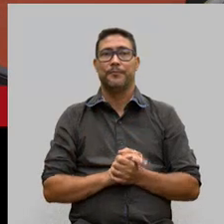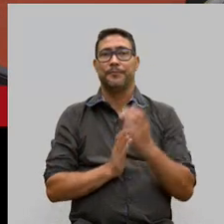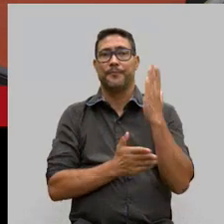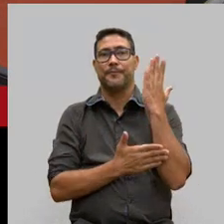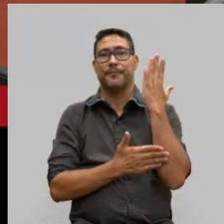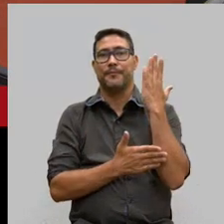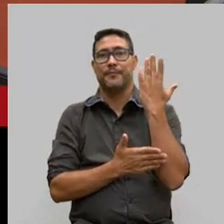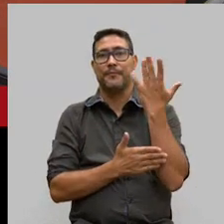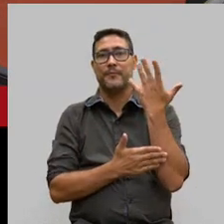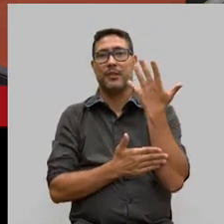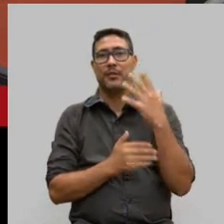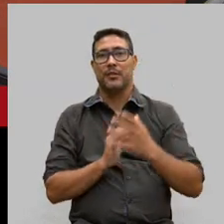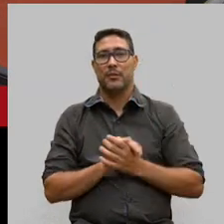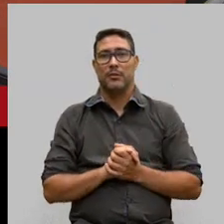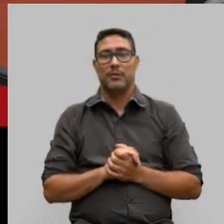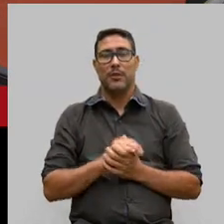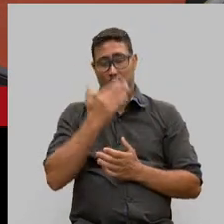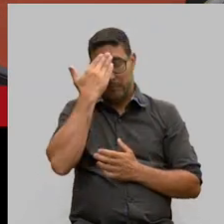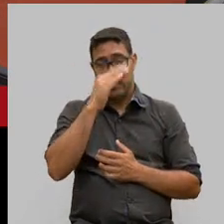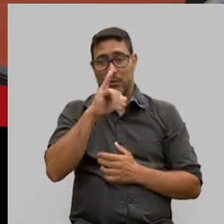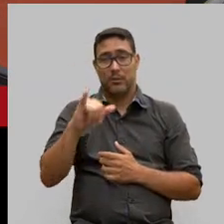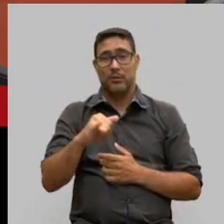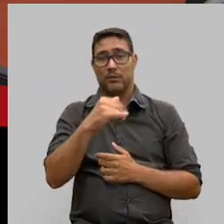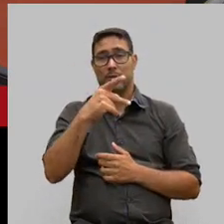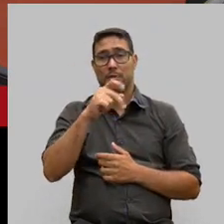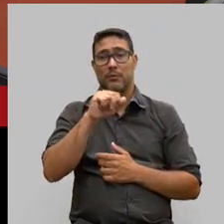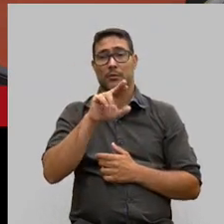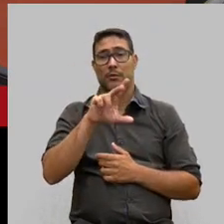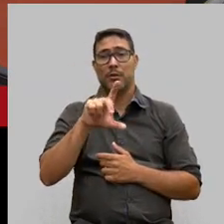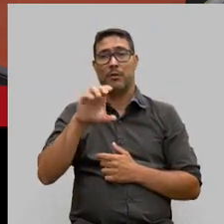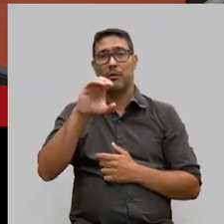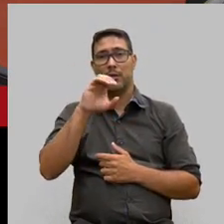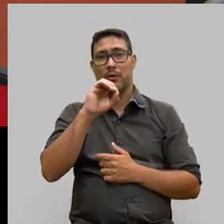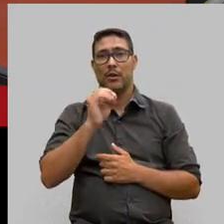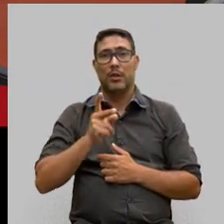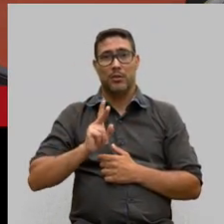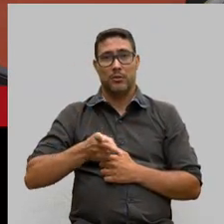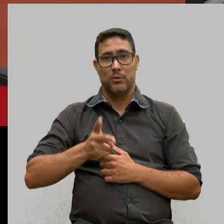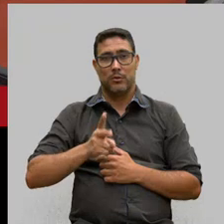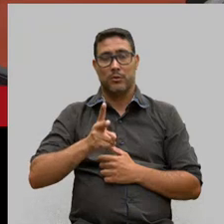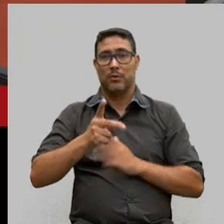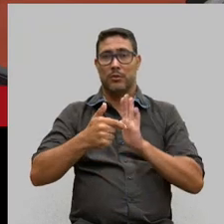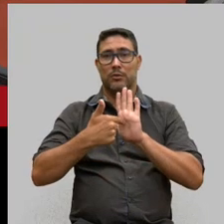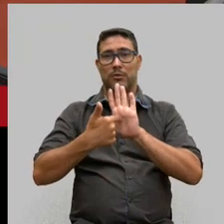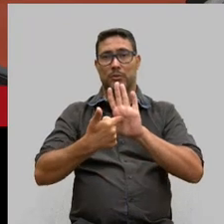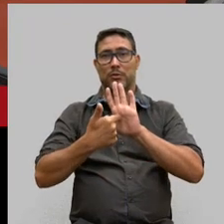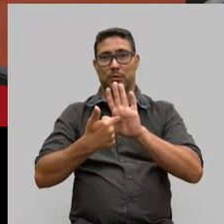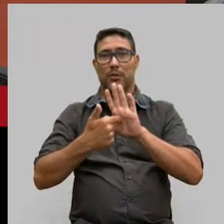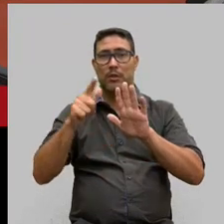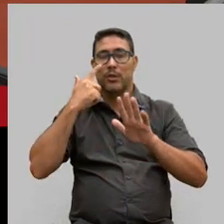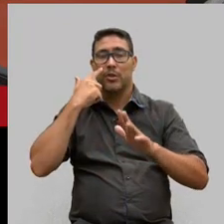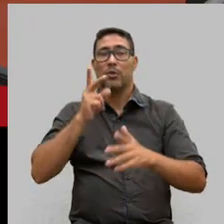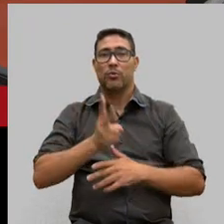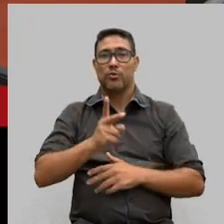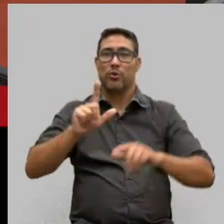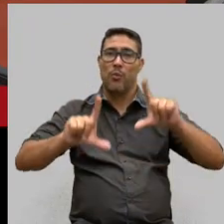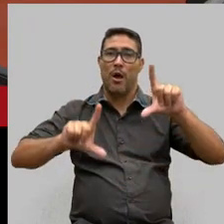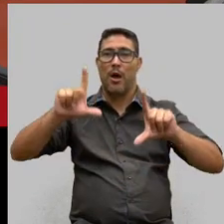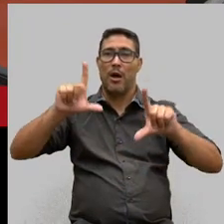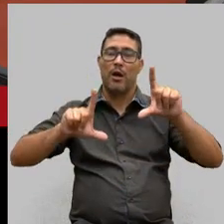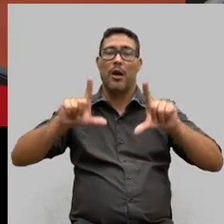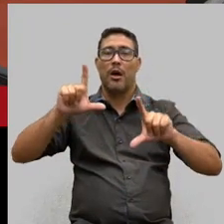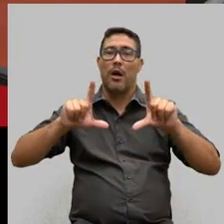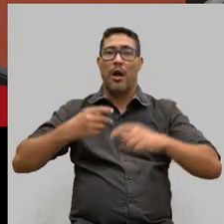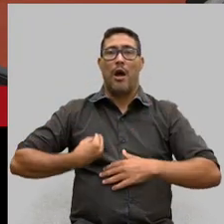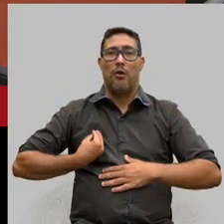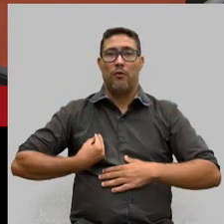obrigado João Paulo a gente continua transmitindo viu gente a audiência ao vivo pela tv Assembleia do